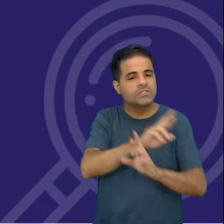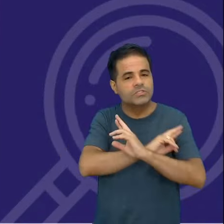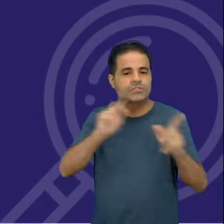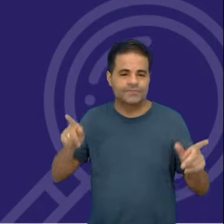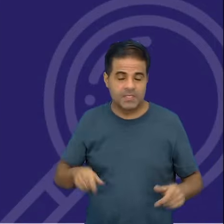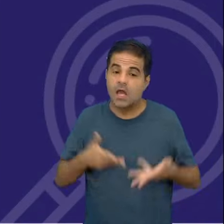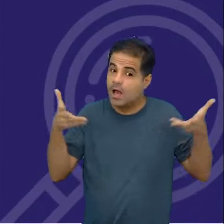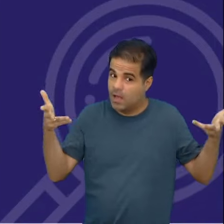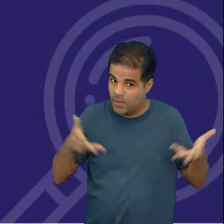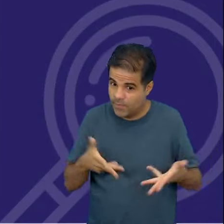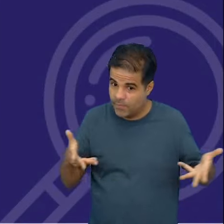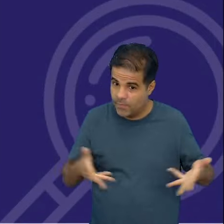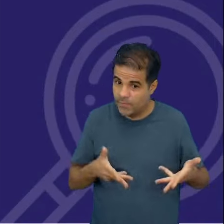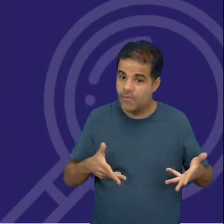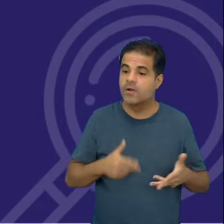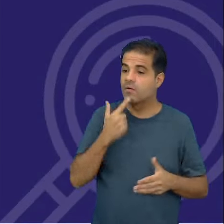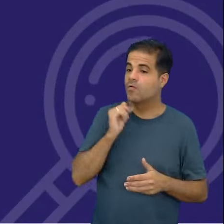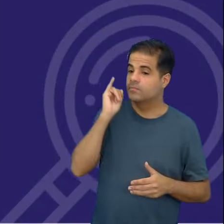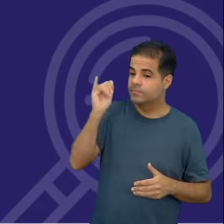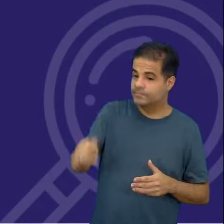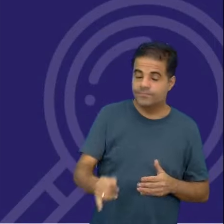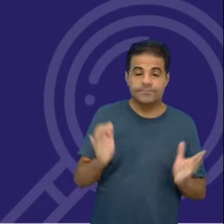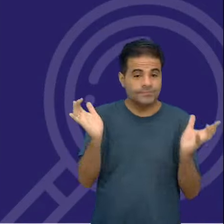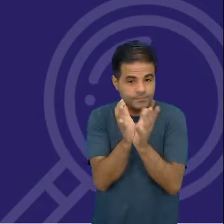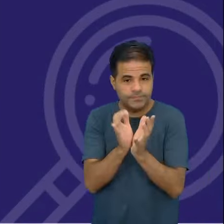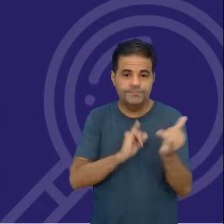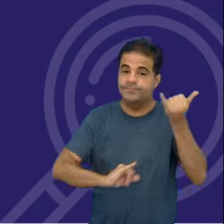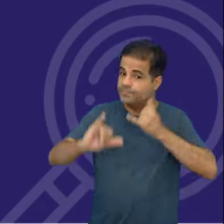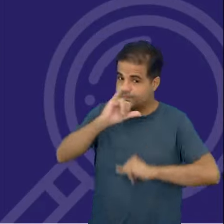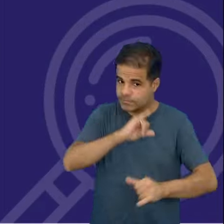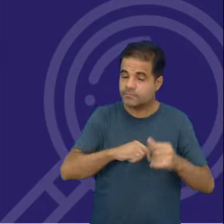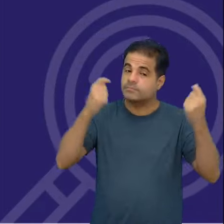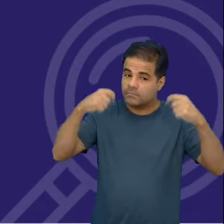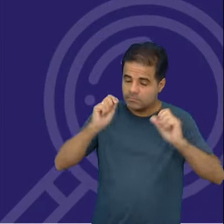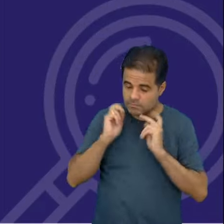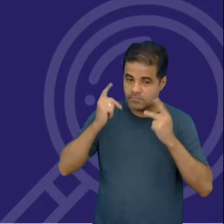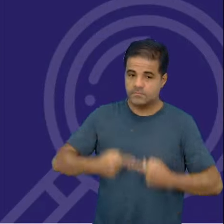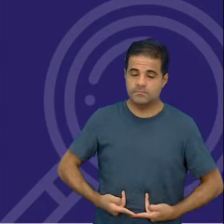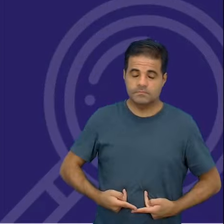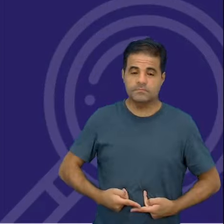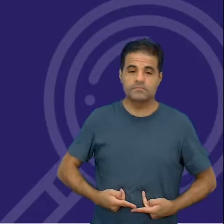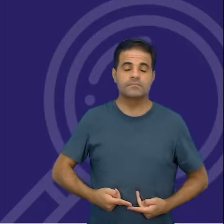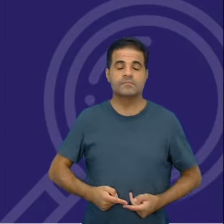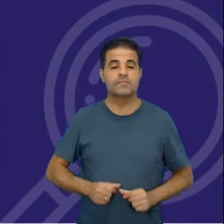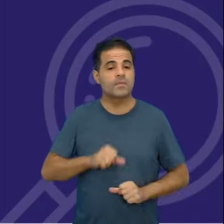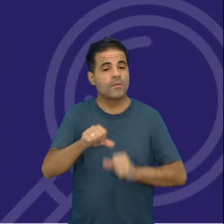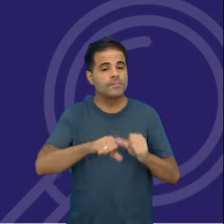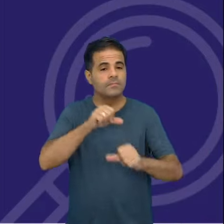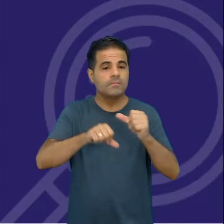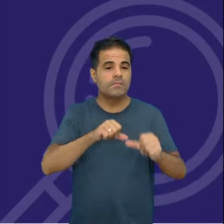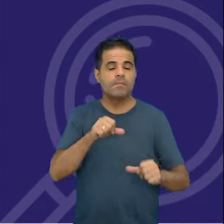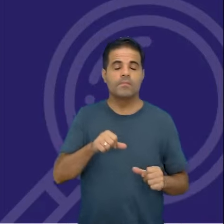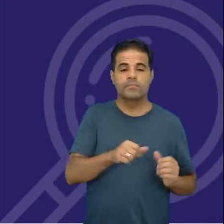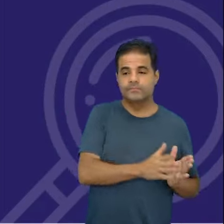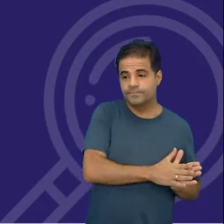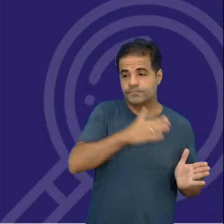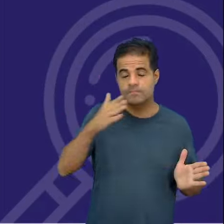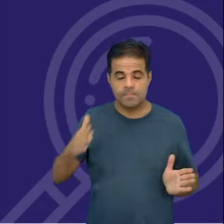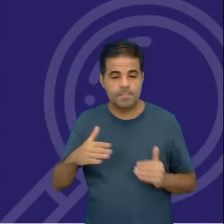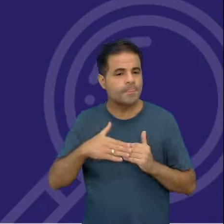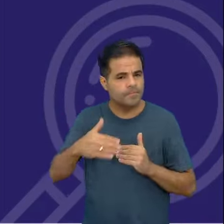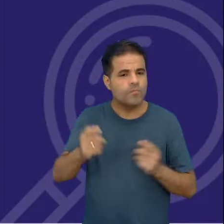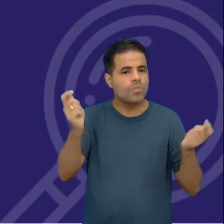E agora, quando eu vou falar de equilíbrio químico, ele precisa reconhecer que uma transformação química também pode